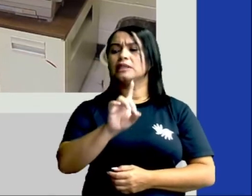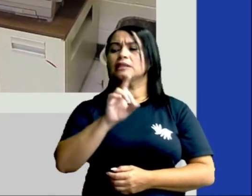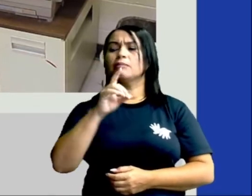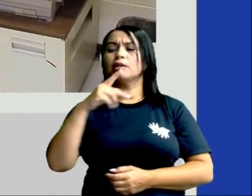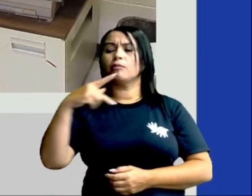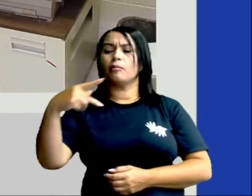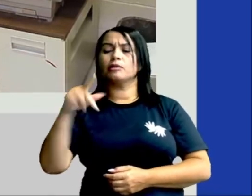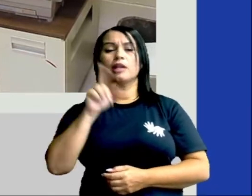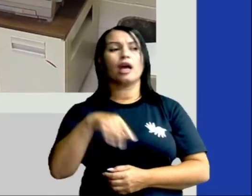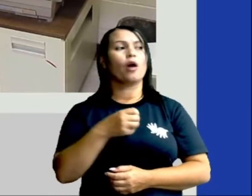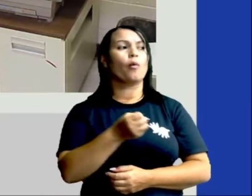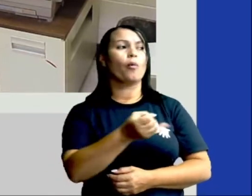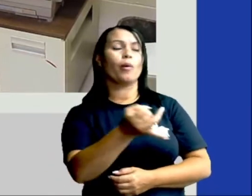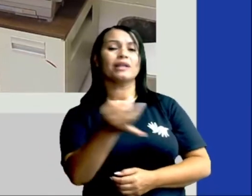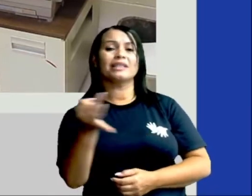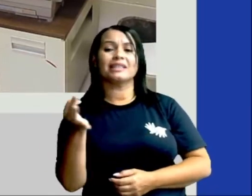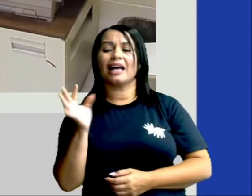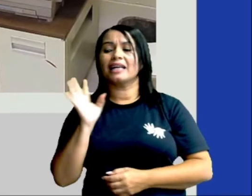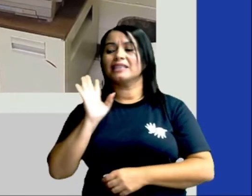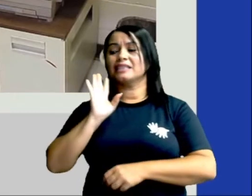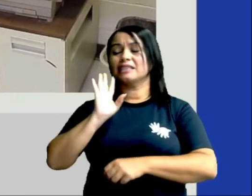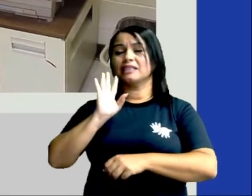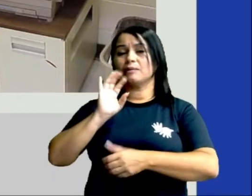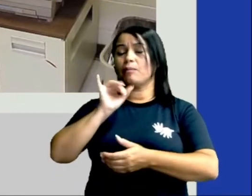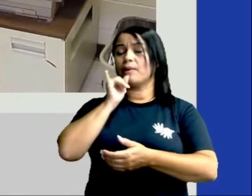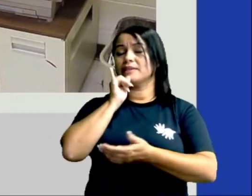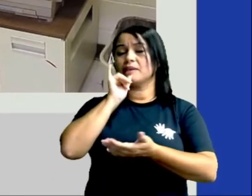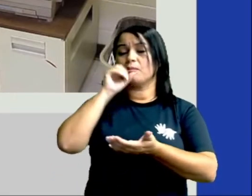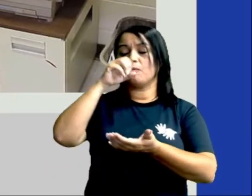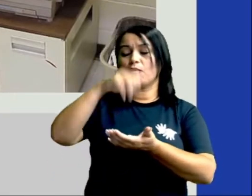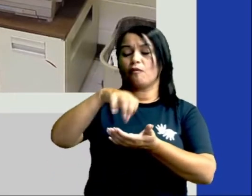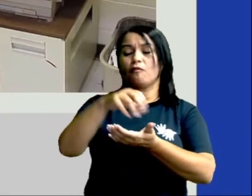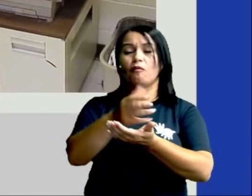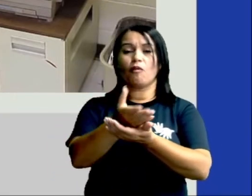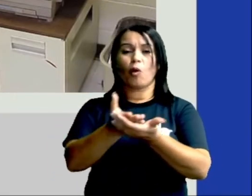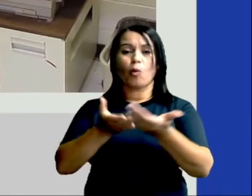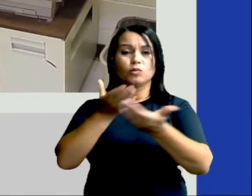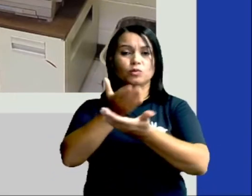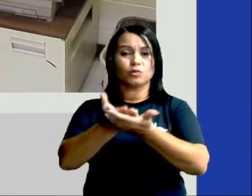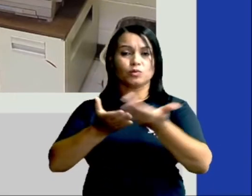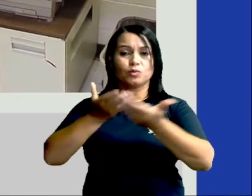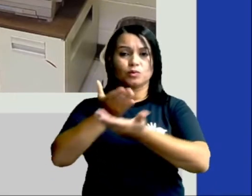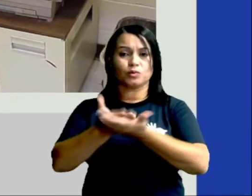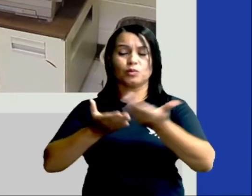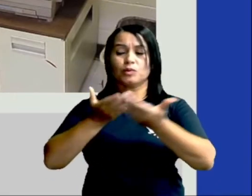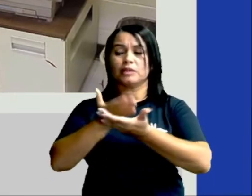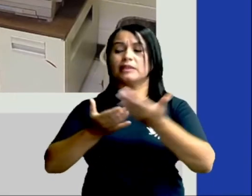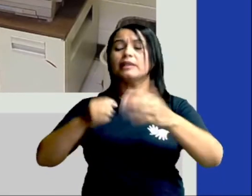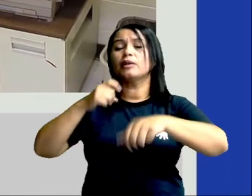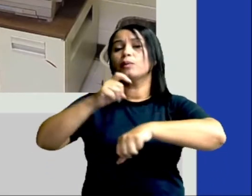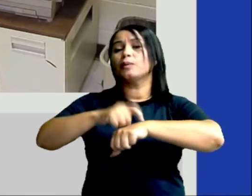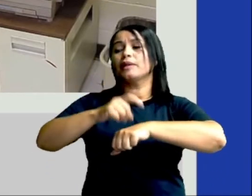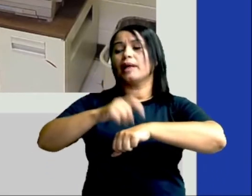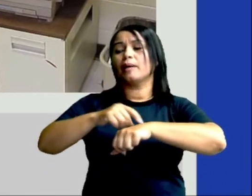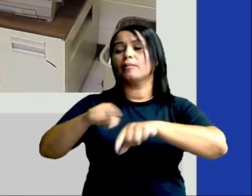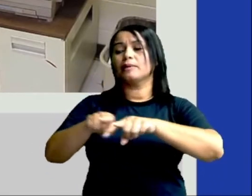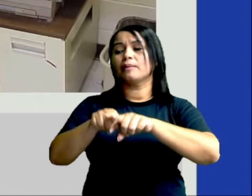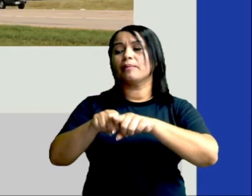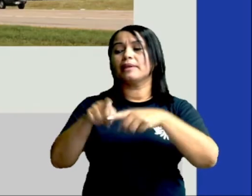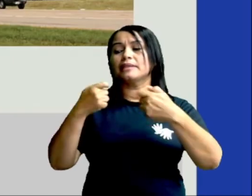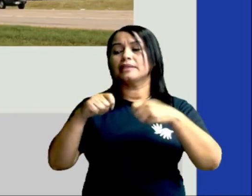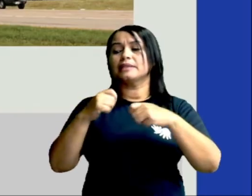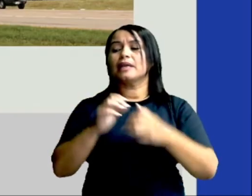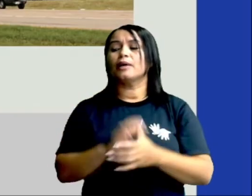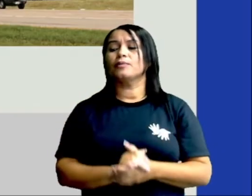proporcionais é a quantidade de fotocópias em uma gráfica e o tempo necessário. Tá